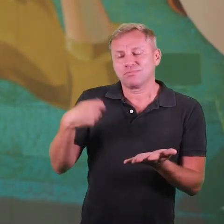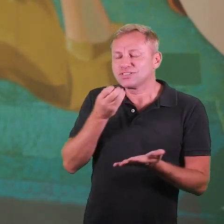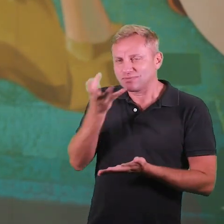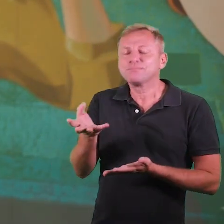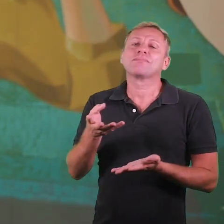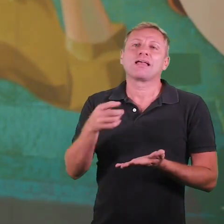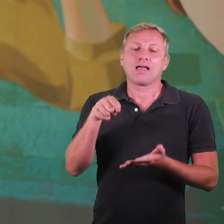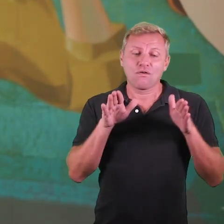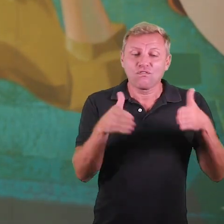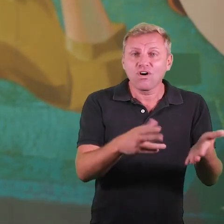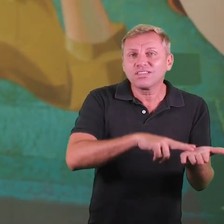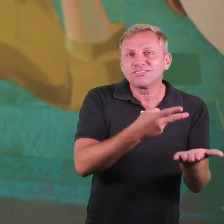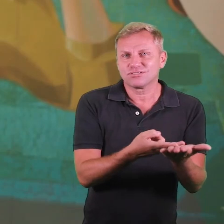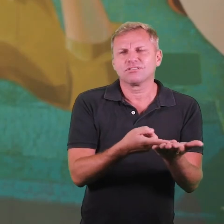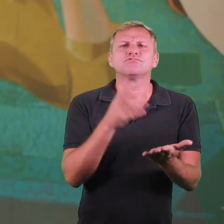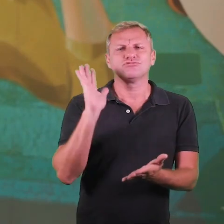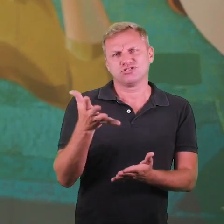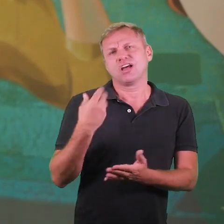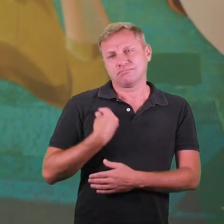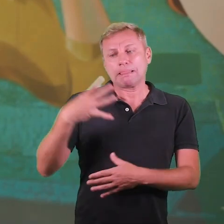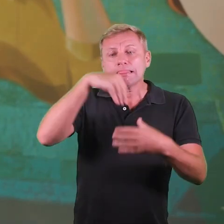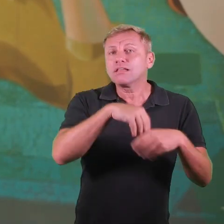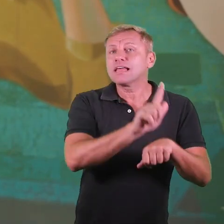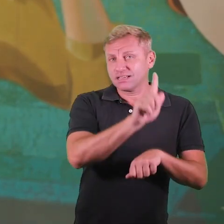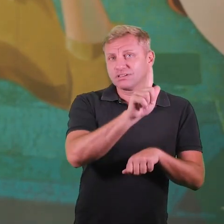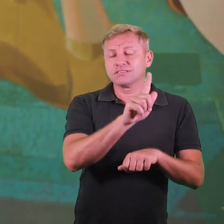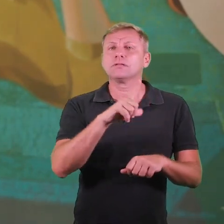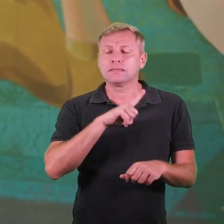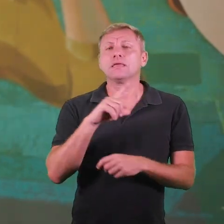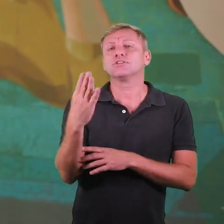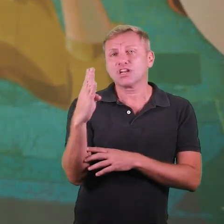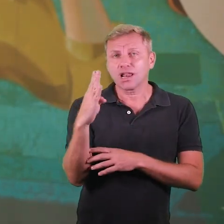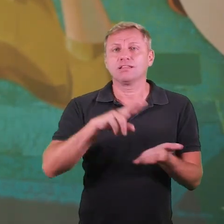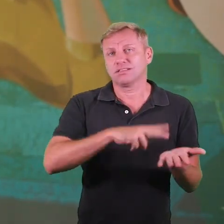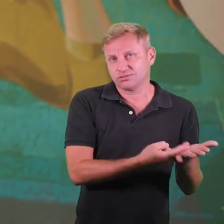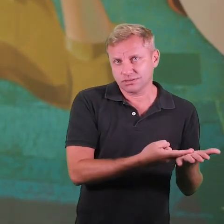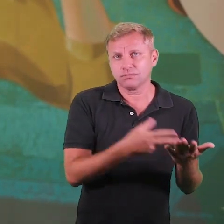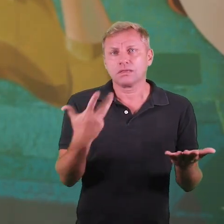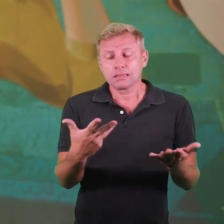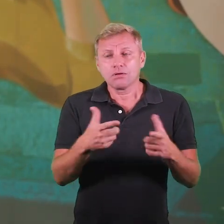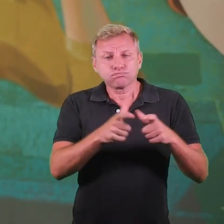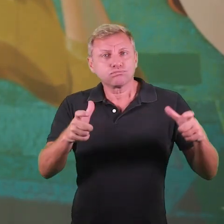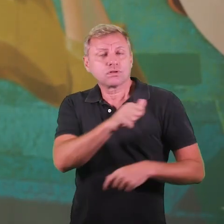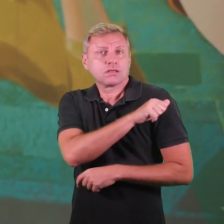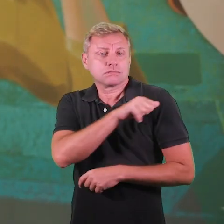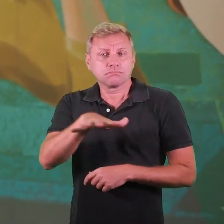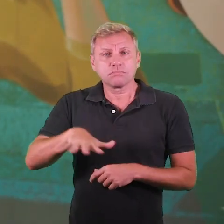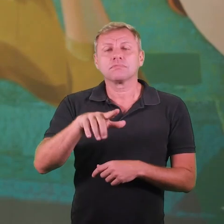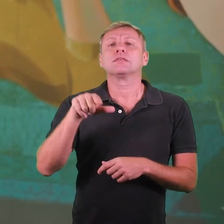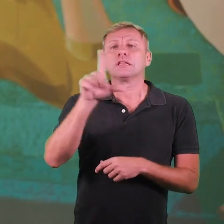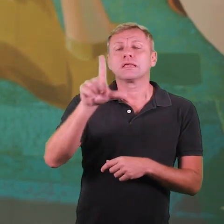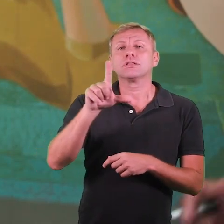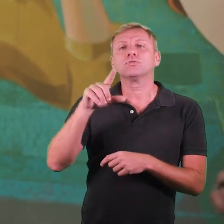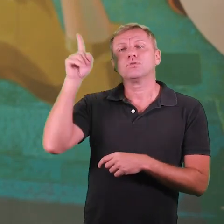comentar. O foco da tradução, ele já existe na graduação. Nós temos o bacharelado em tradução, né? Tem um número crescente de discentes que trabalham com literatura